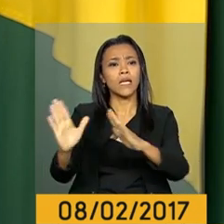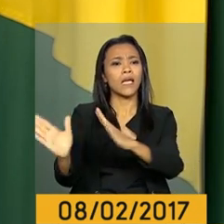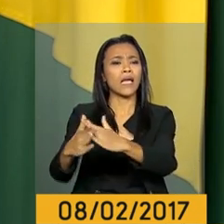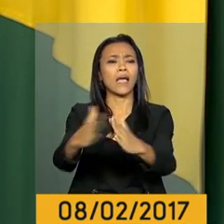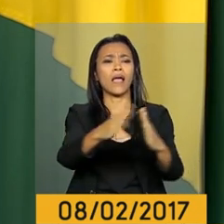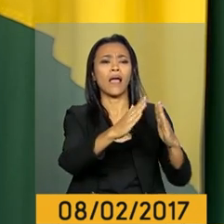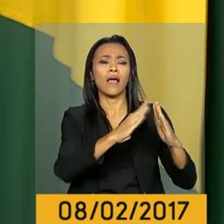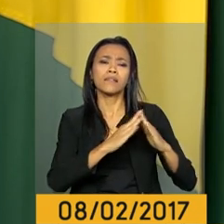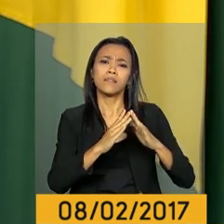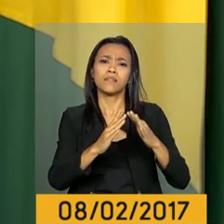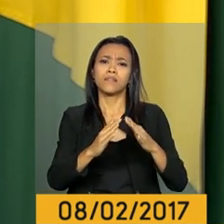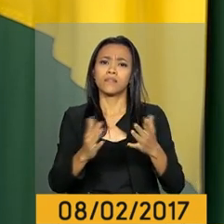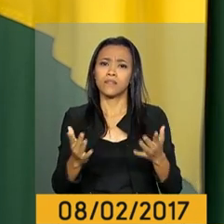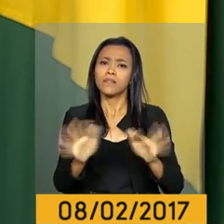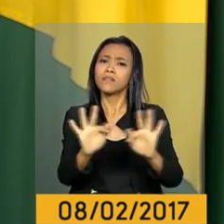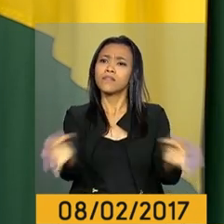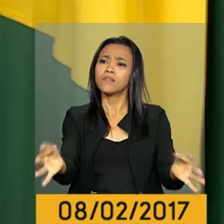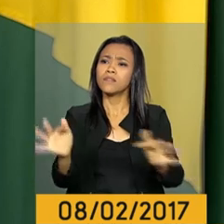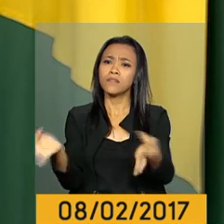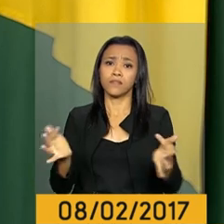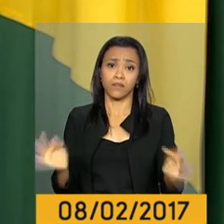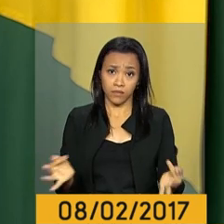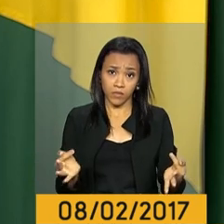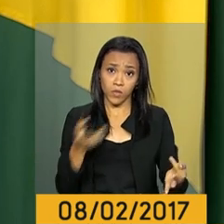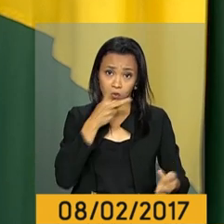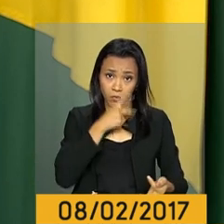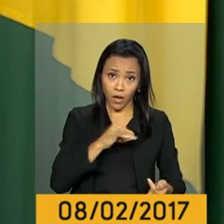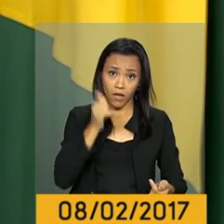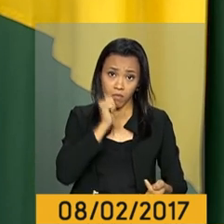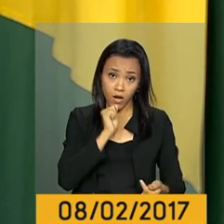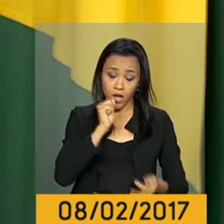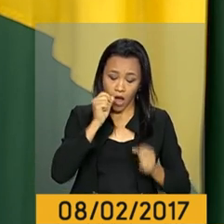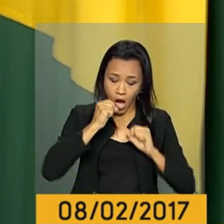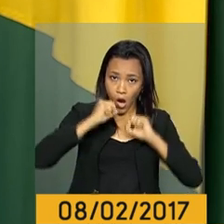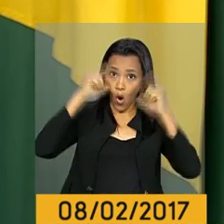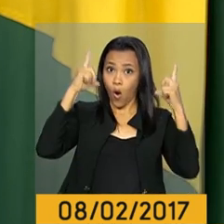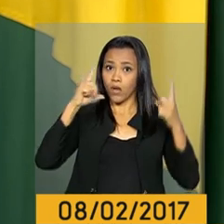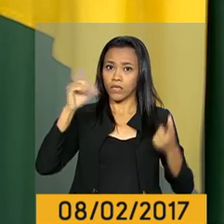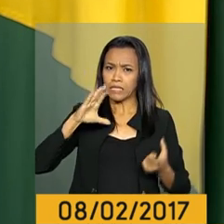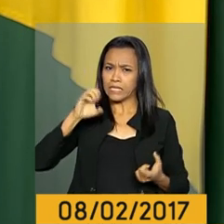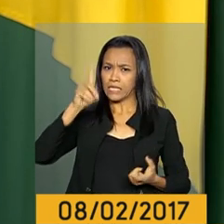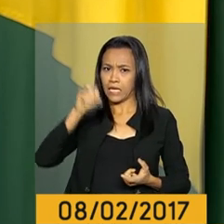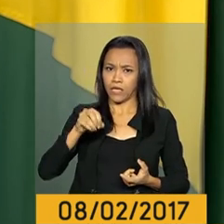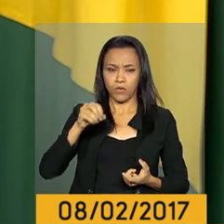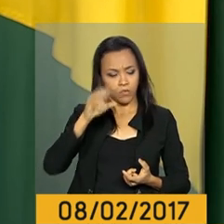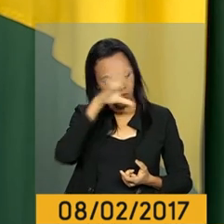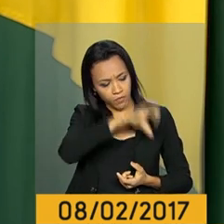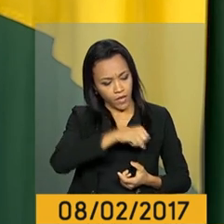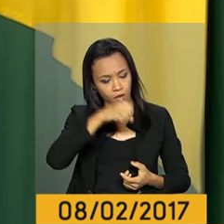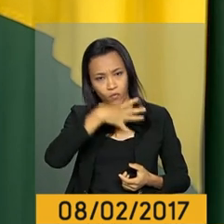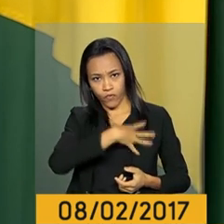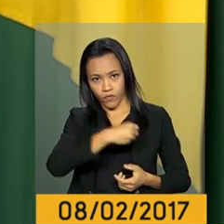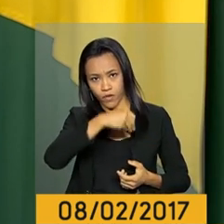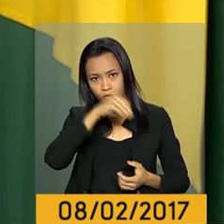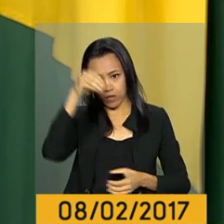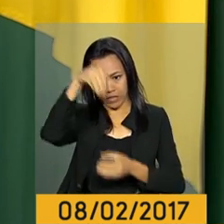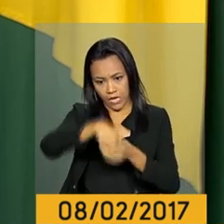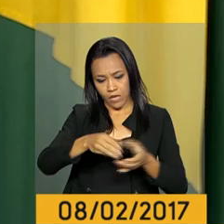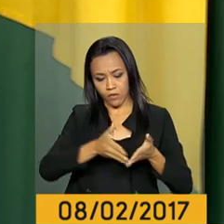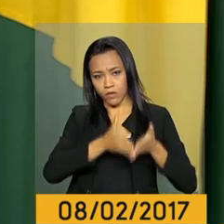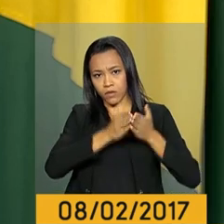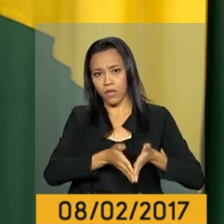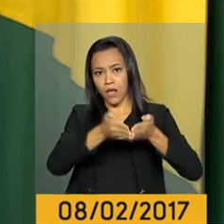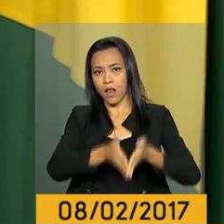pequenas modestas habitações os pais acordam cedo para colocar o filho na lancha e quando coloca o filho na